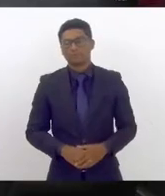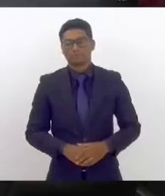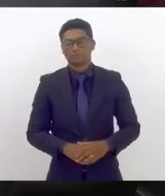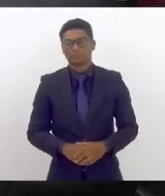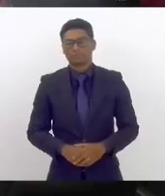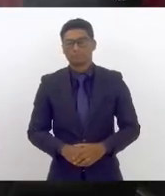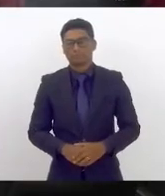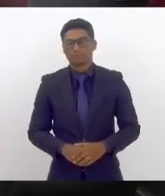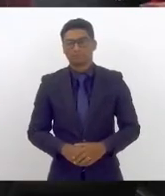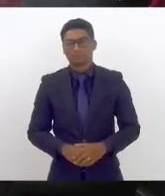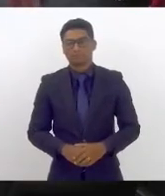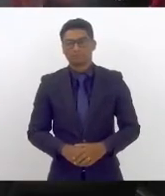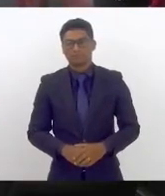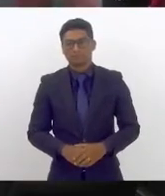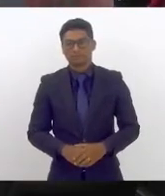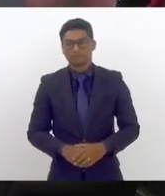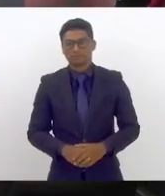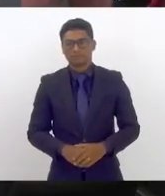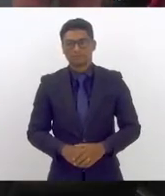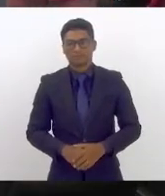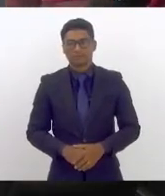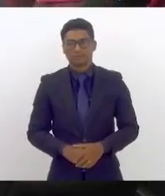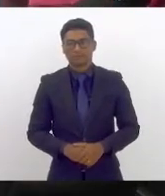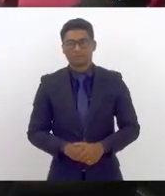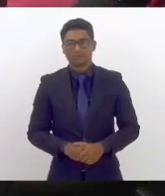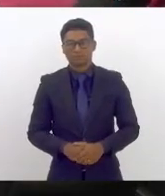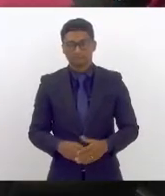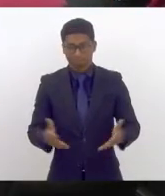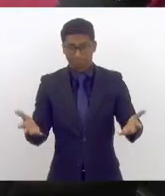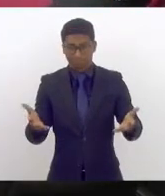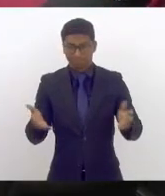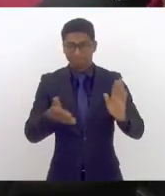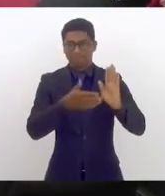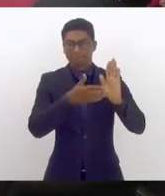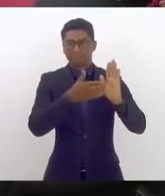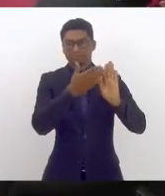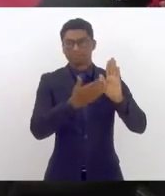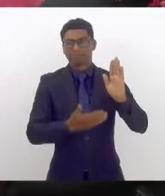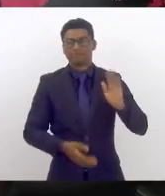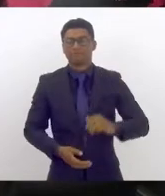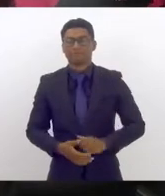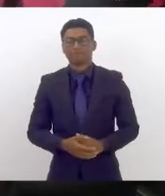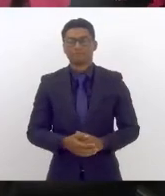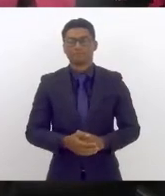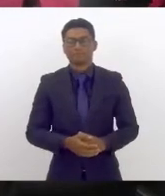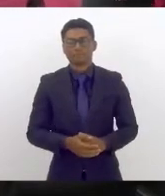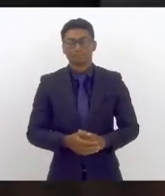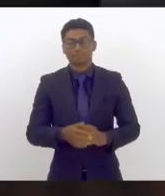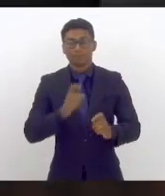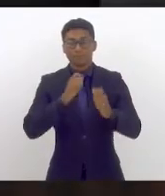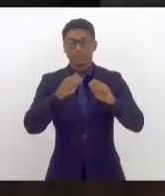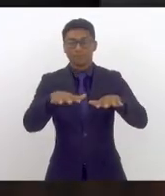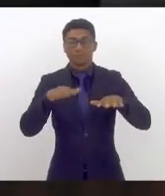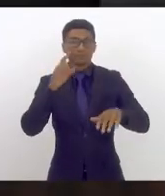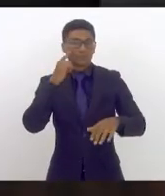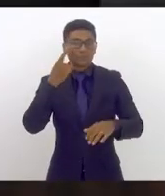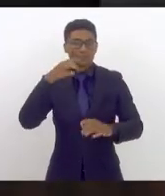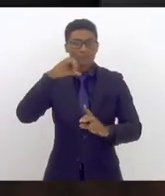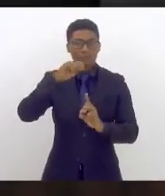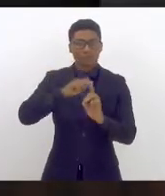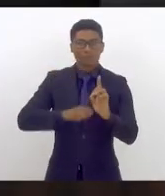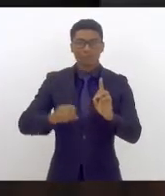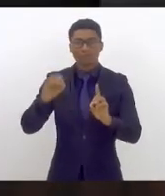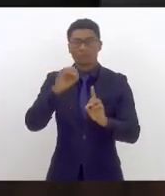operador de Madureira vamos a pauta sessão ordinária do dia 19 de outubro de